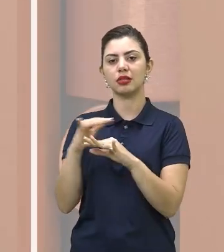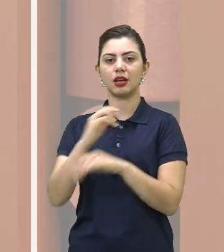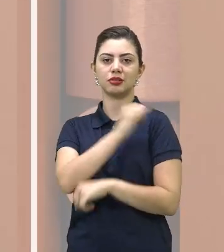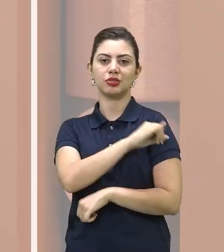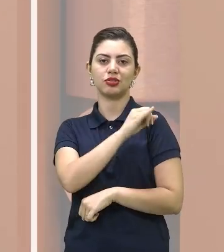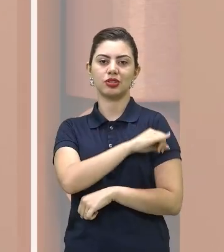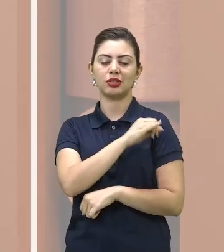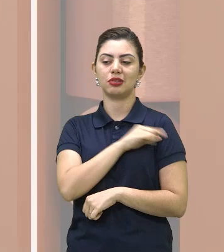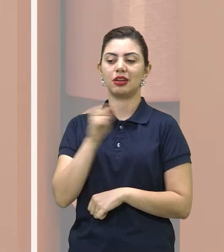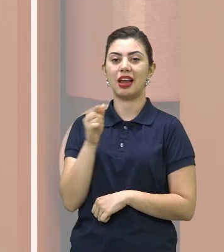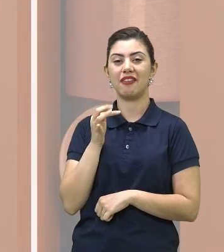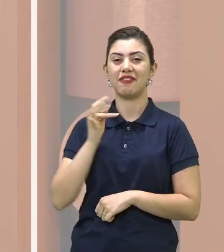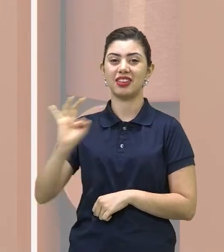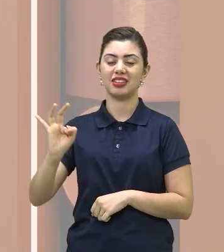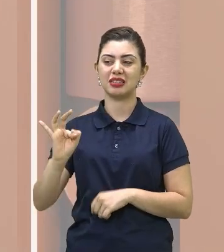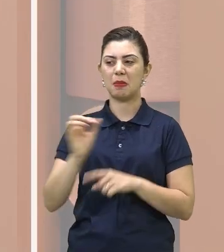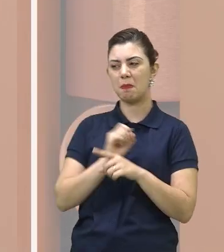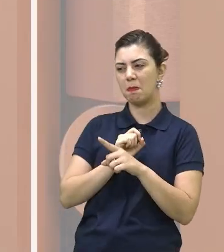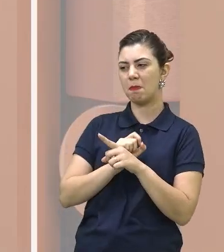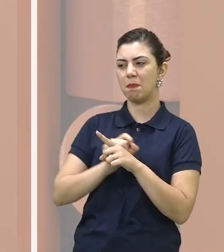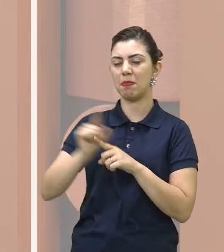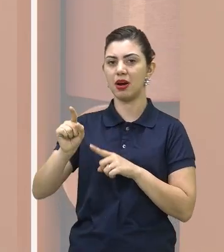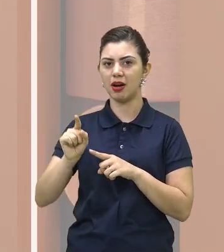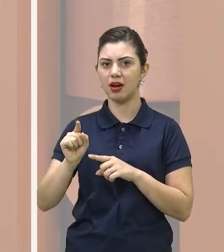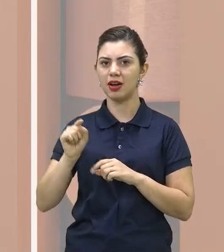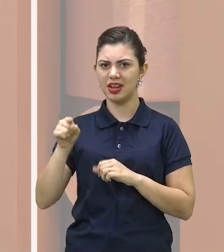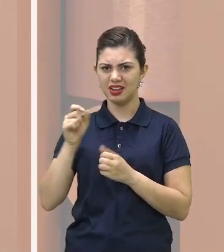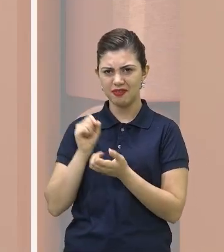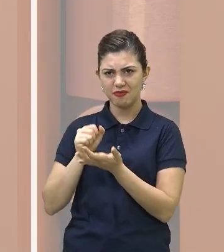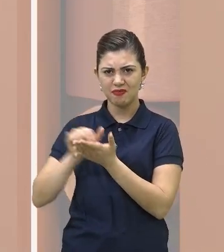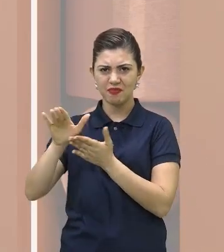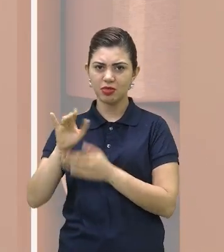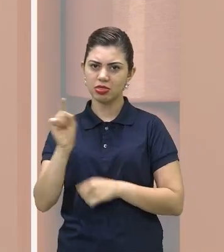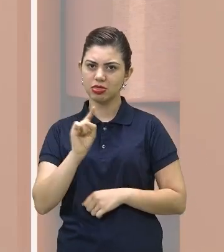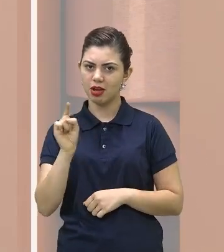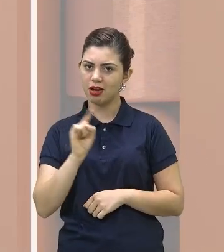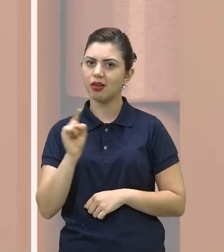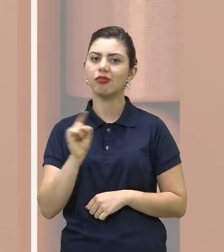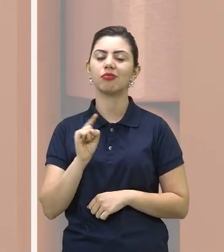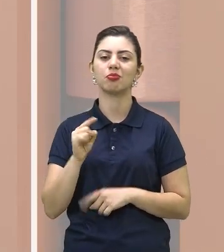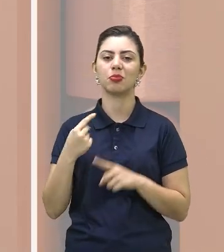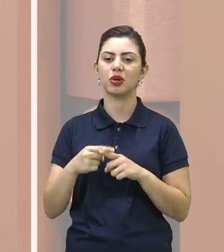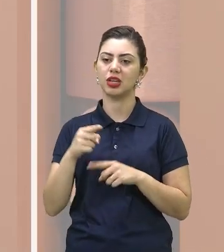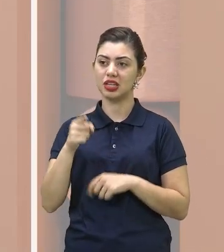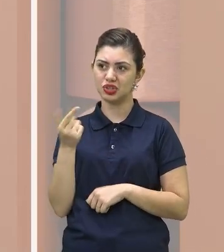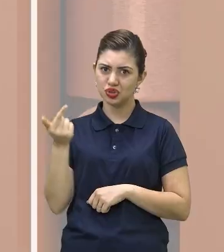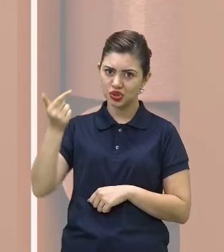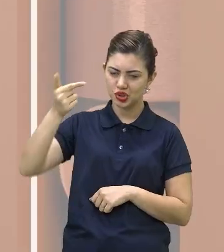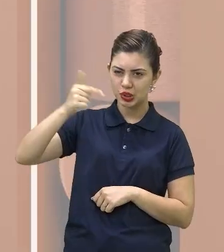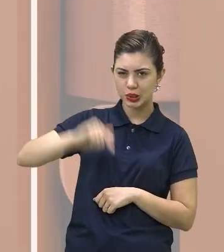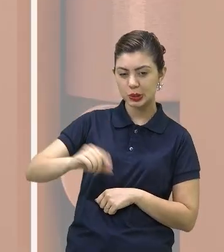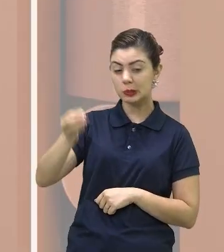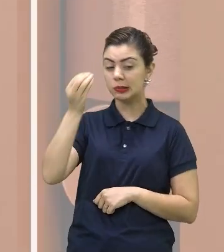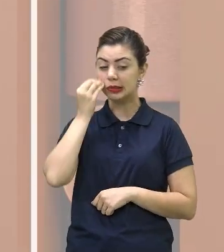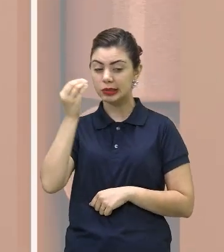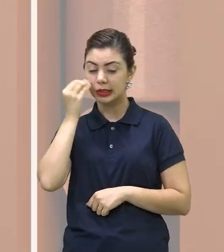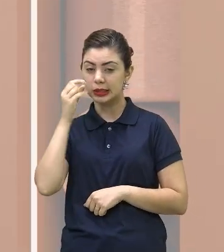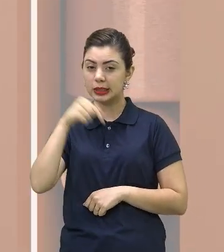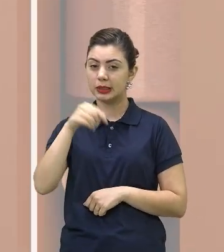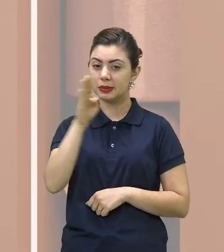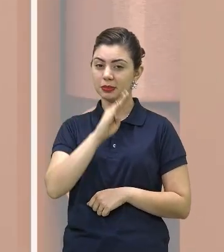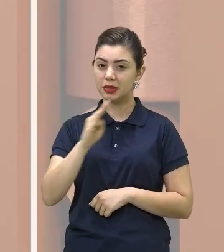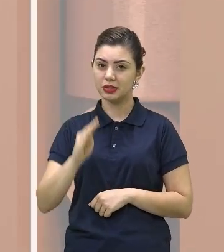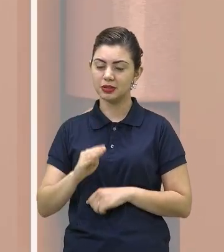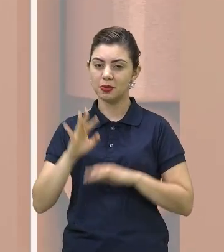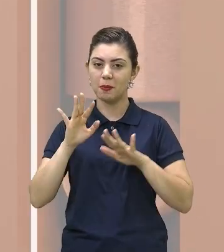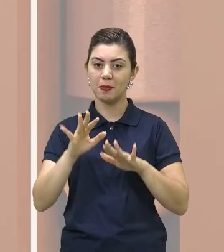Os franceses foram embora? Não, eles vão então novamente invadir o Brasil, tá certo? Agora lá